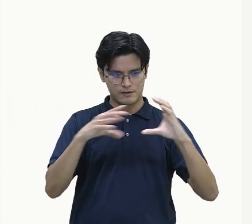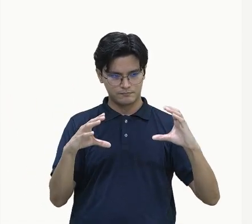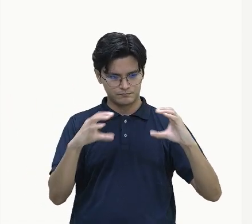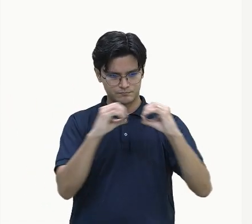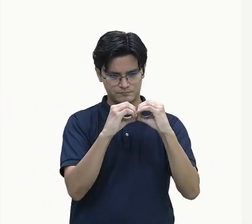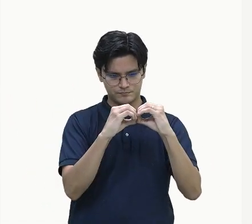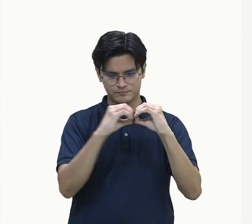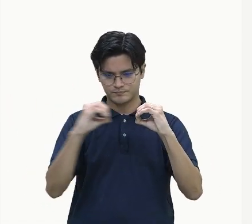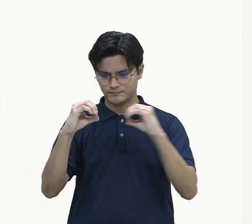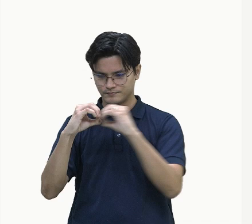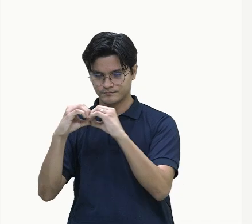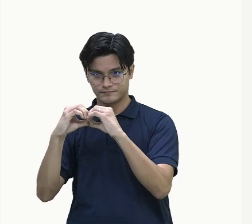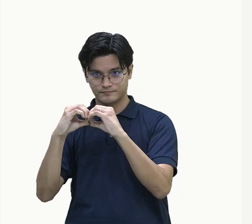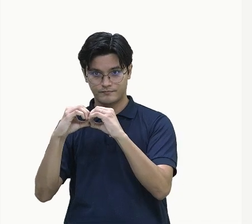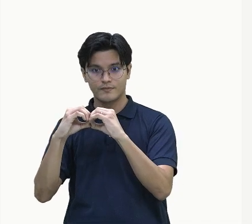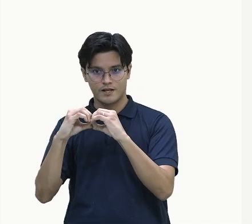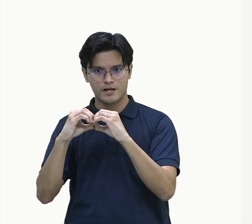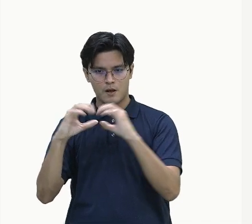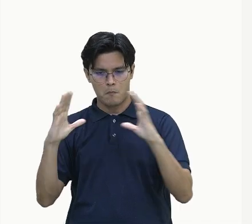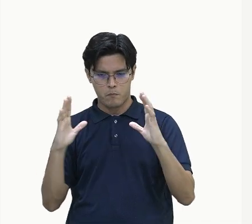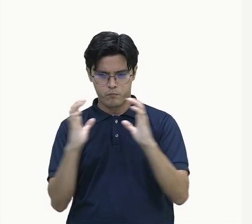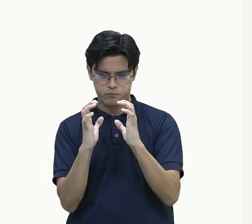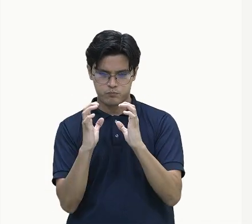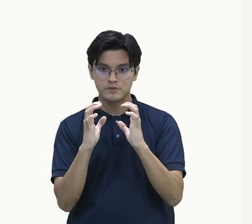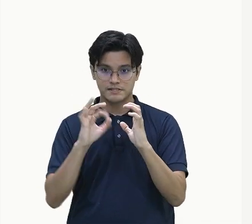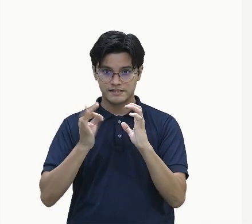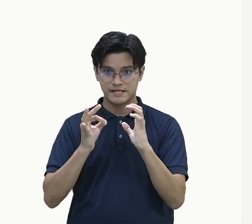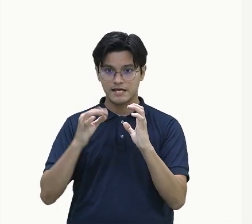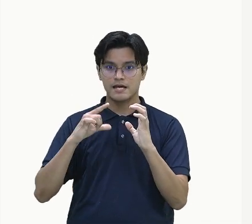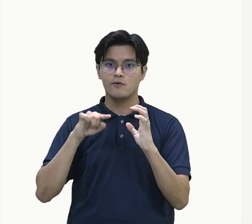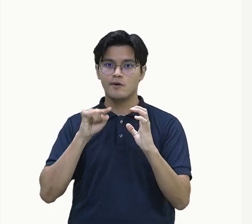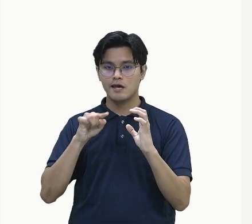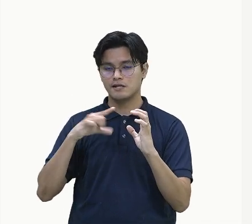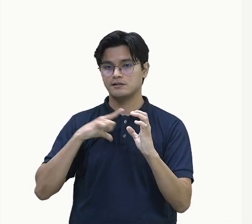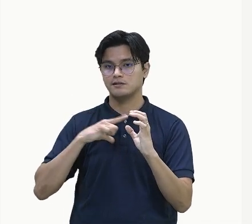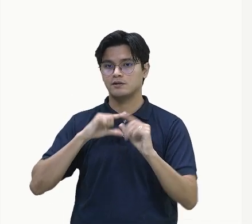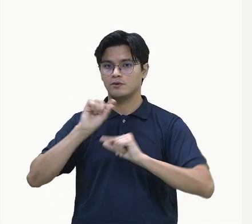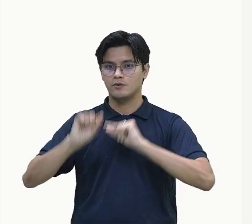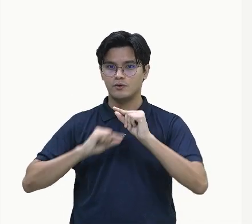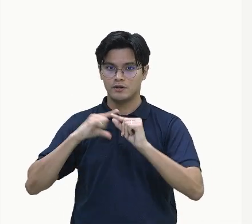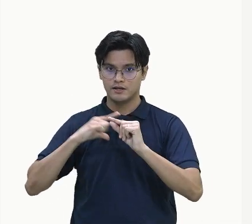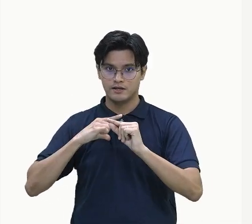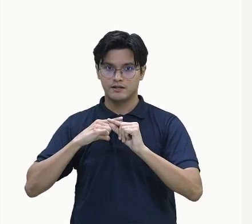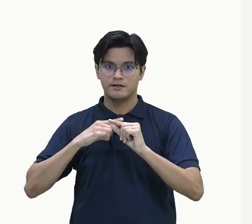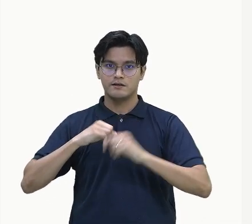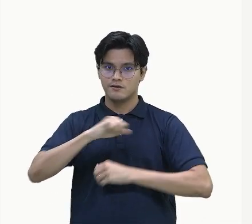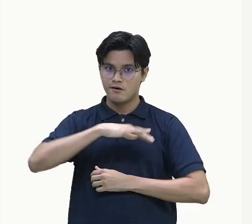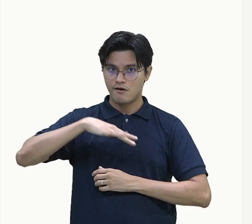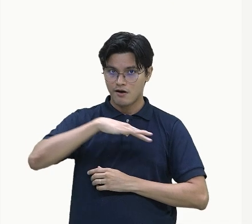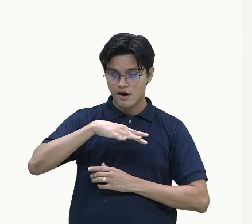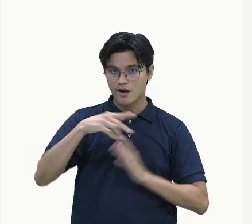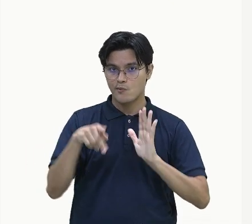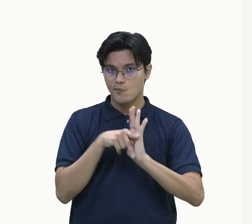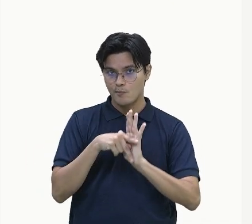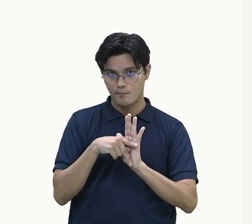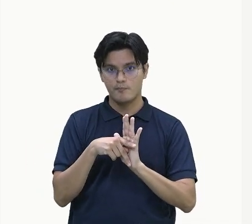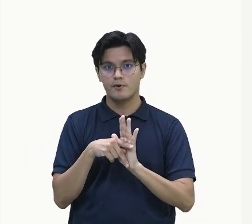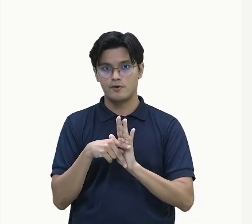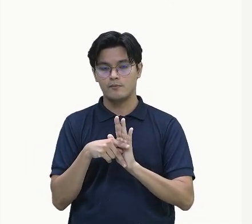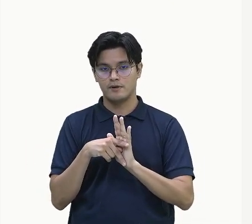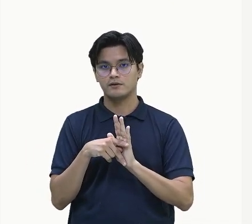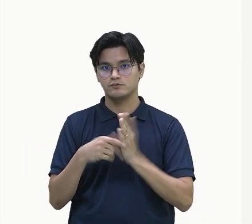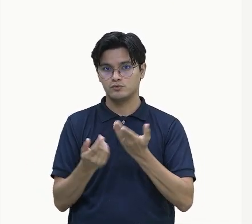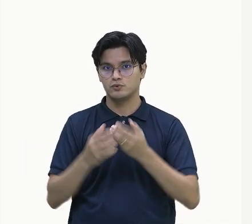da outra, mais compactada, né? Eles vão revestir as camadas do sistema nervoso central e